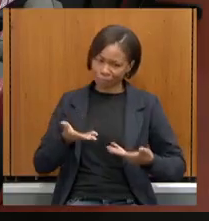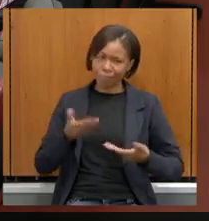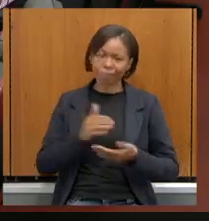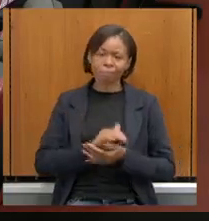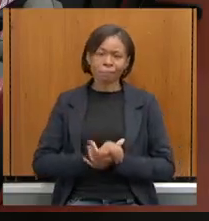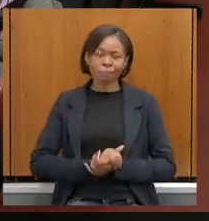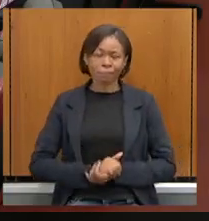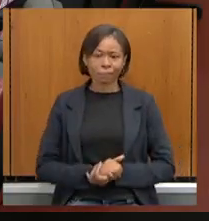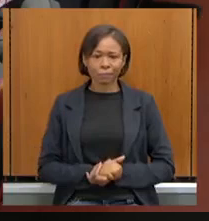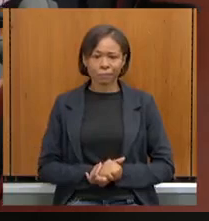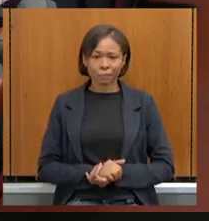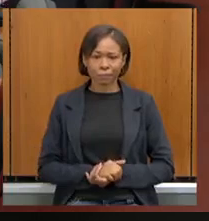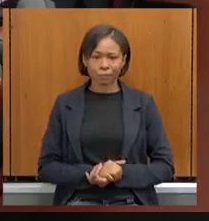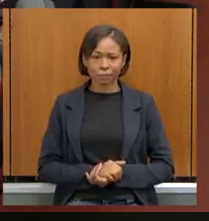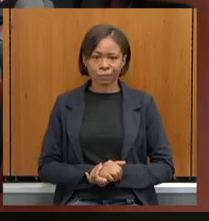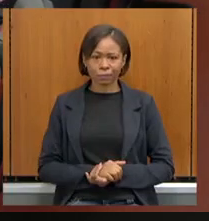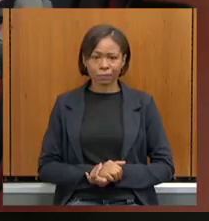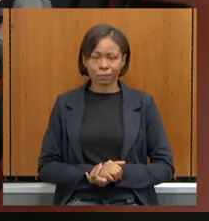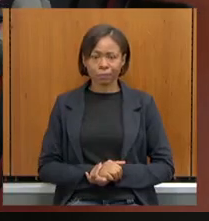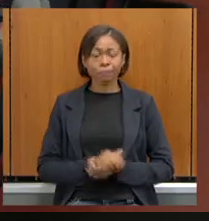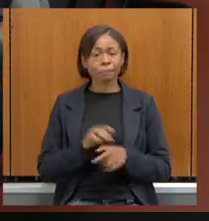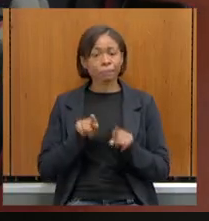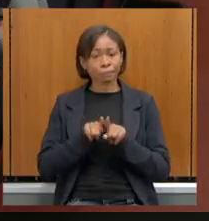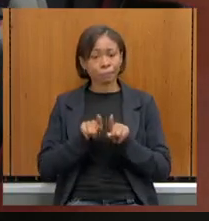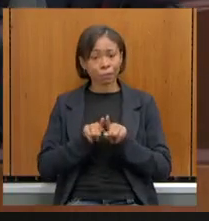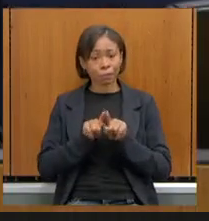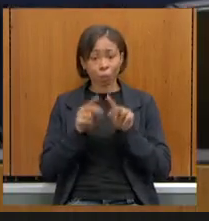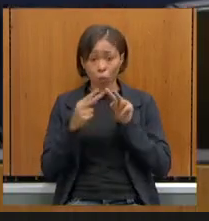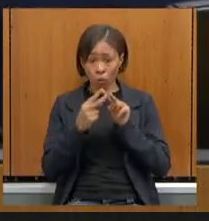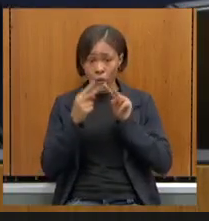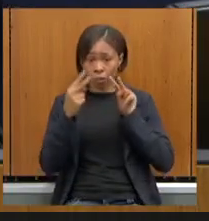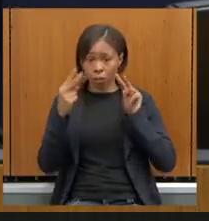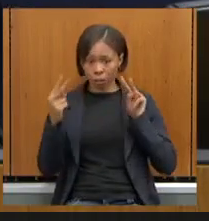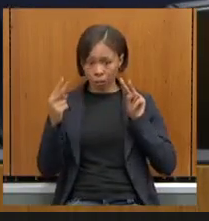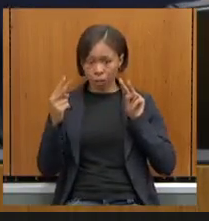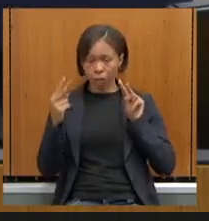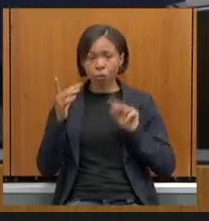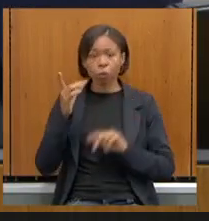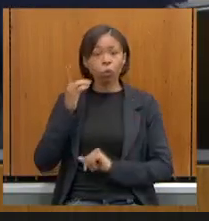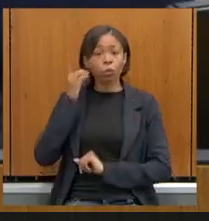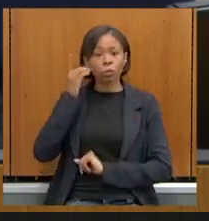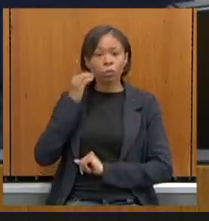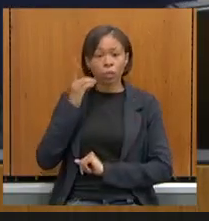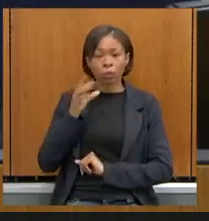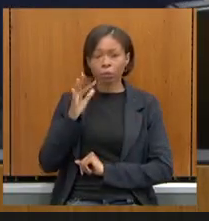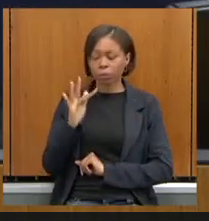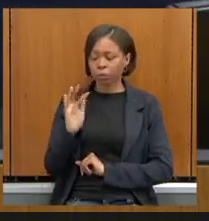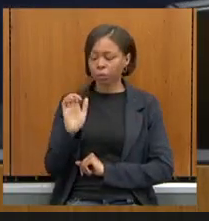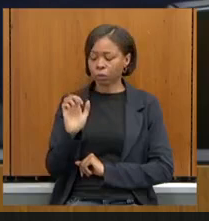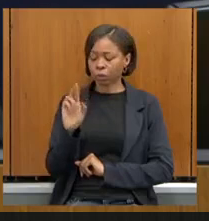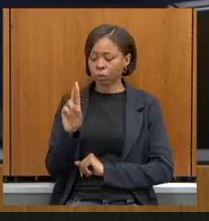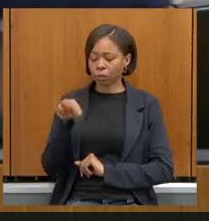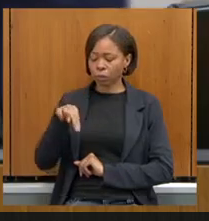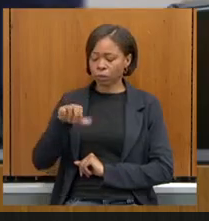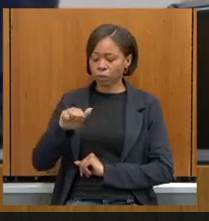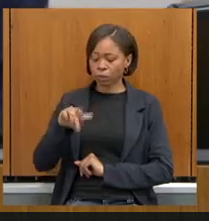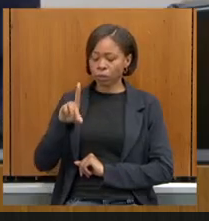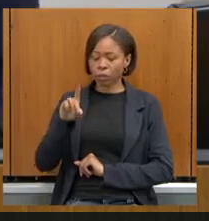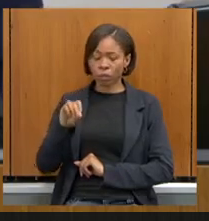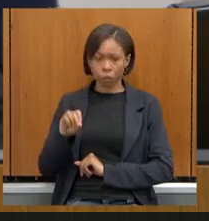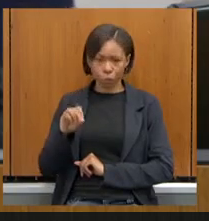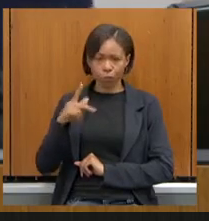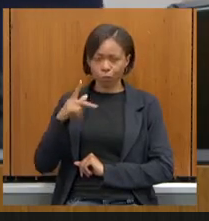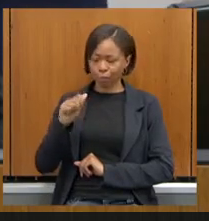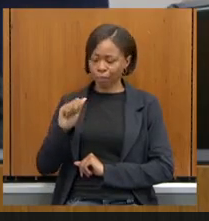E temos também a presença online do deputado Fernando Pacheco, também nos